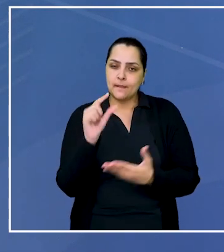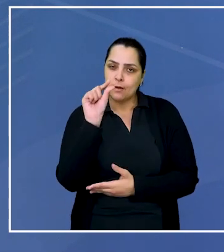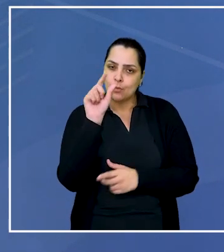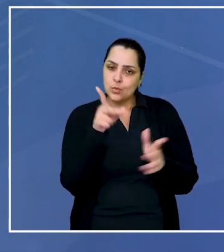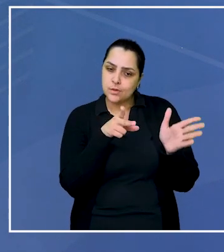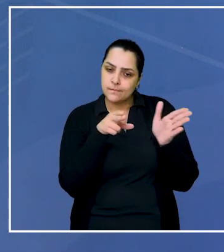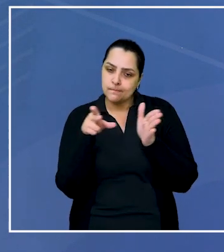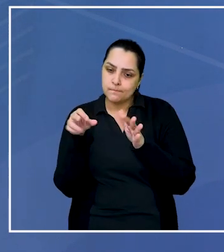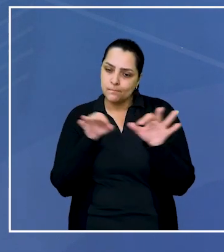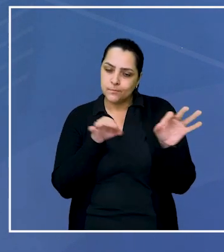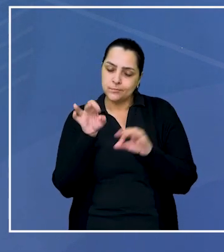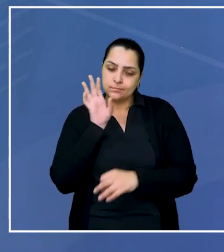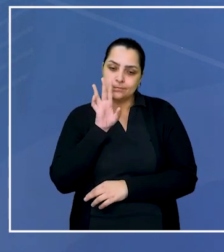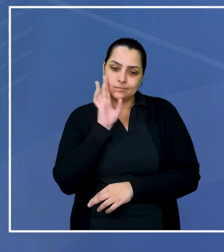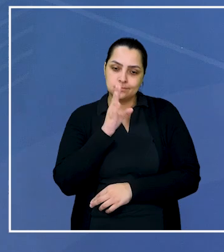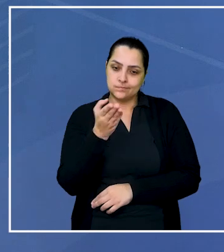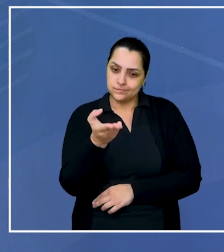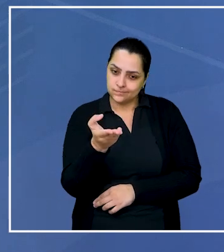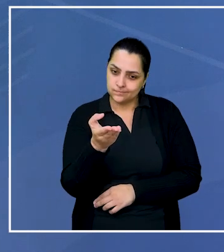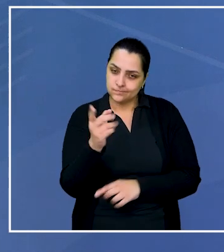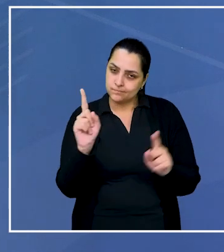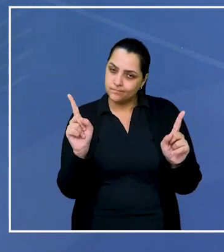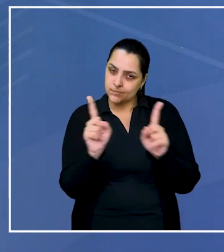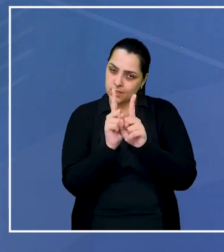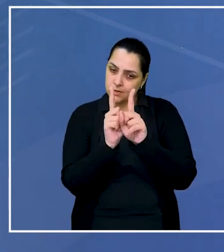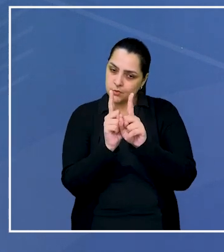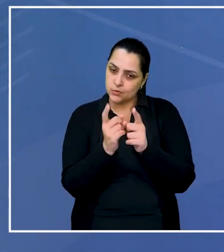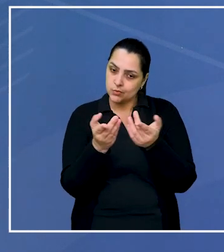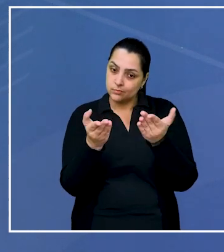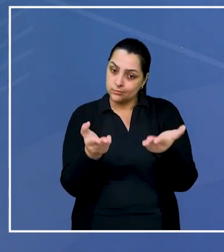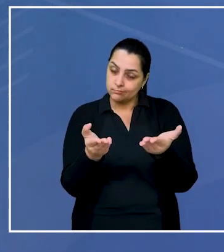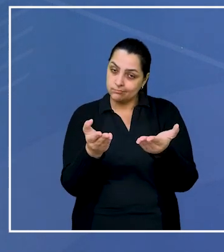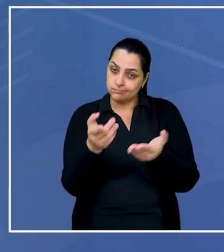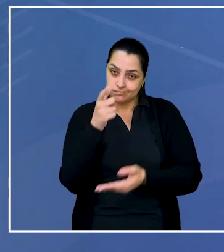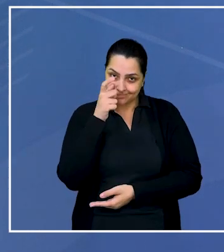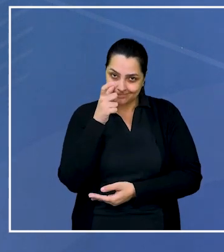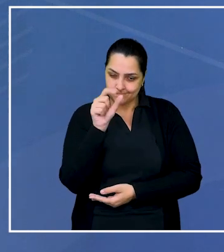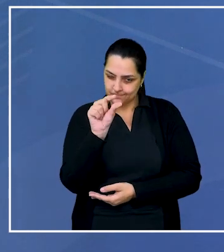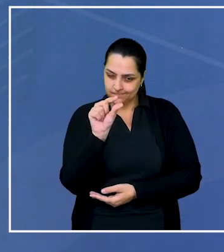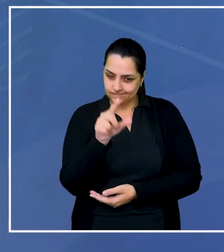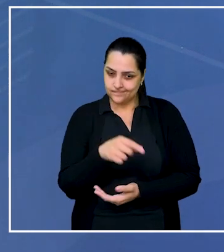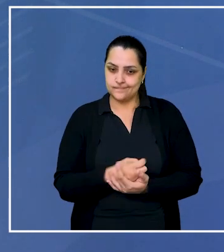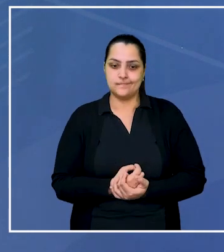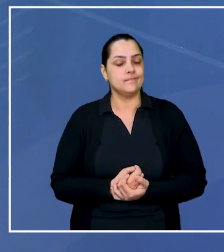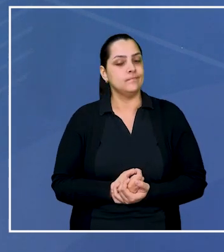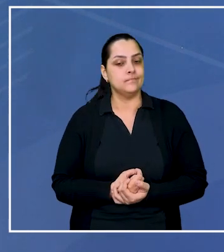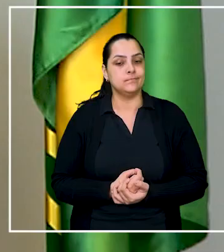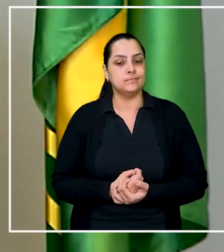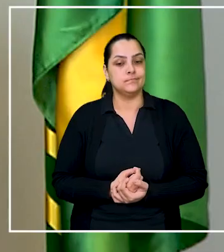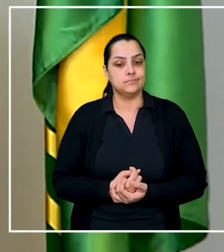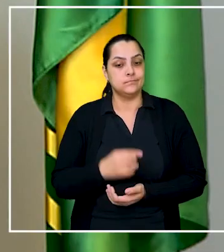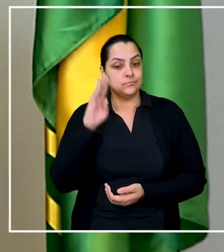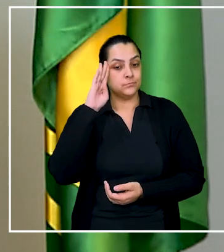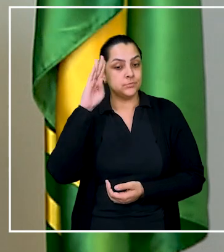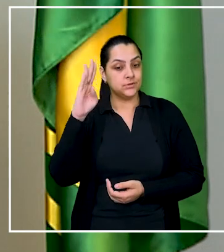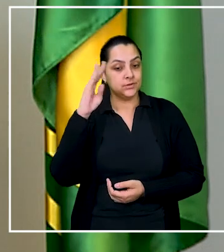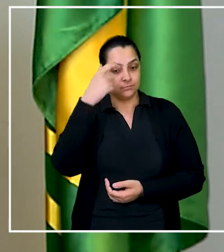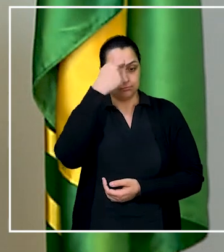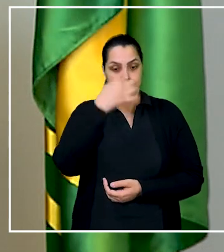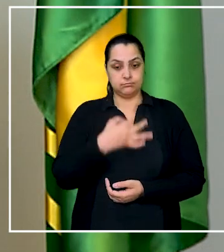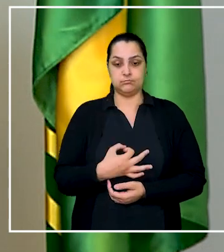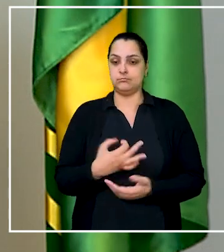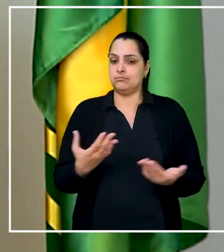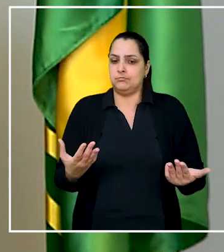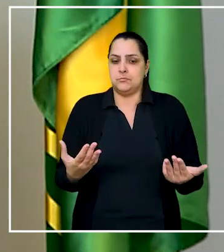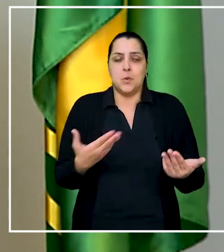uma pequena amostra desse projeto tão legal, a gente preparou um resumo do que você vai conferir por lá. Dá só uma olhada. O princípio da dignidade da pessoa